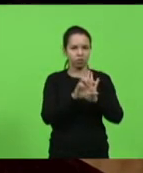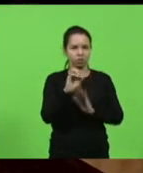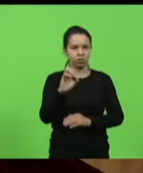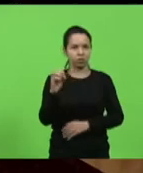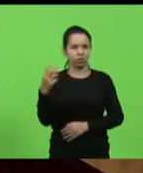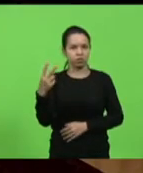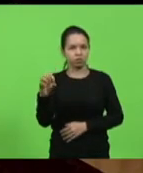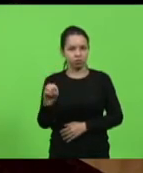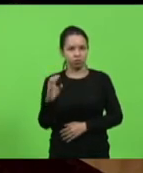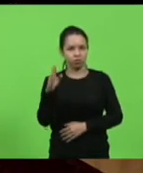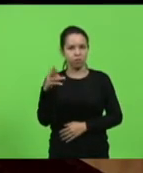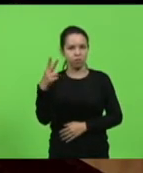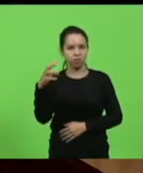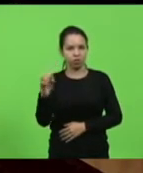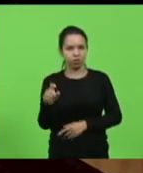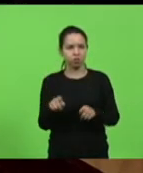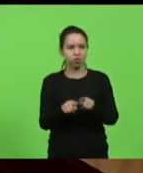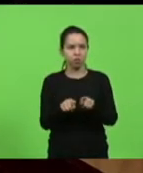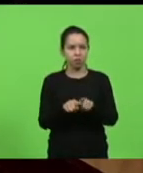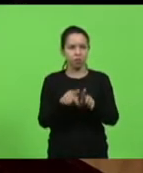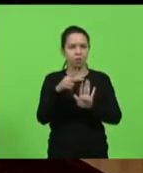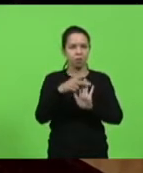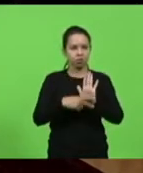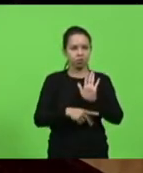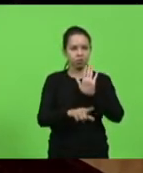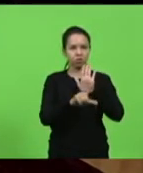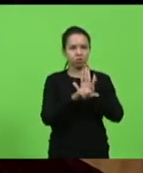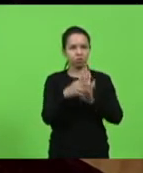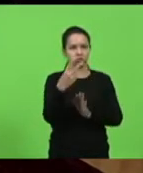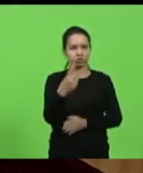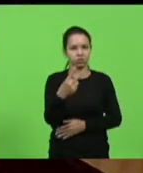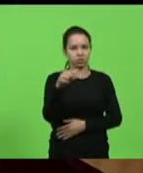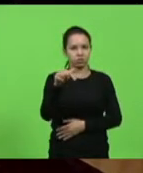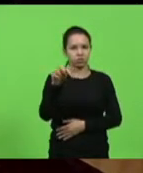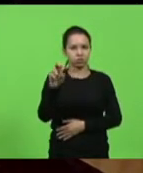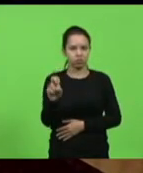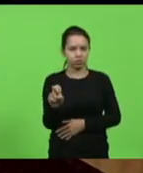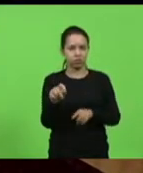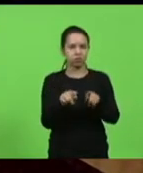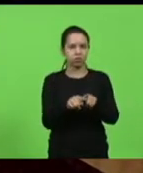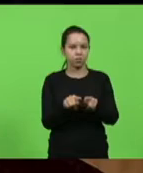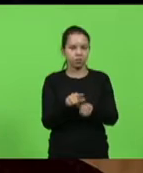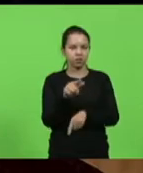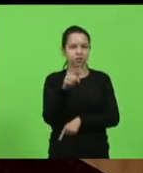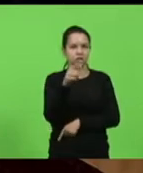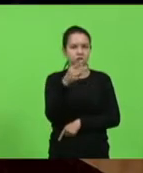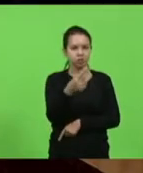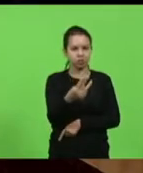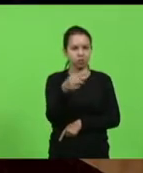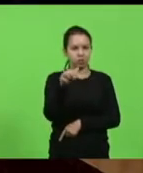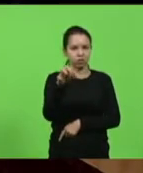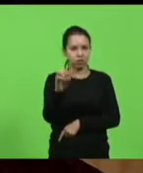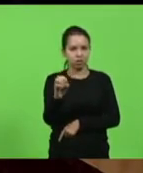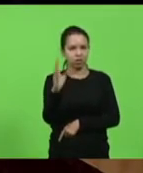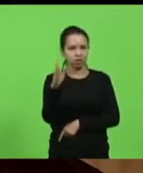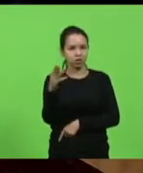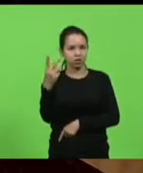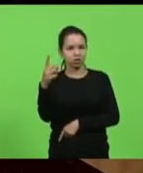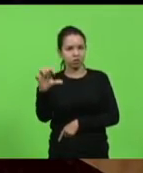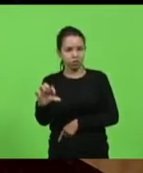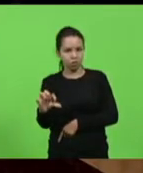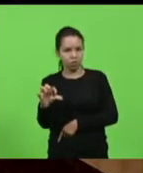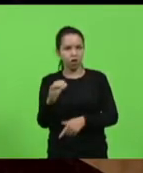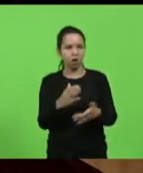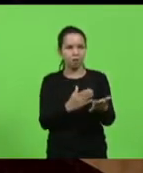e aos projetos de lei 275 e 360-2019. Foram